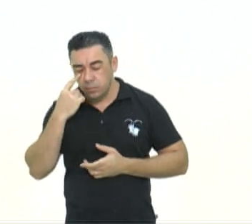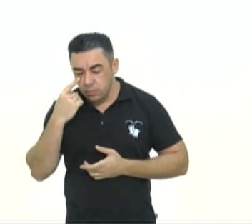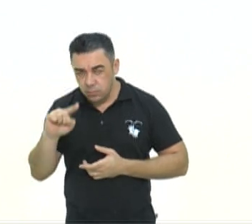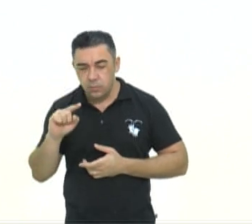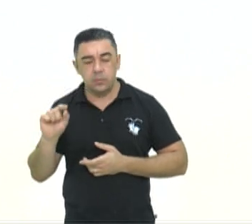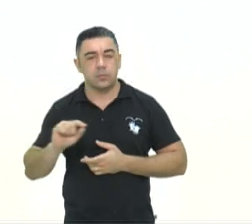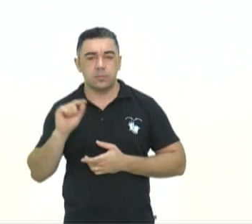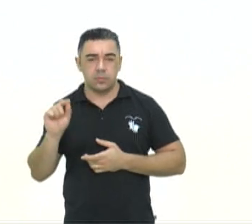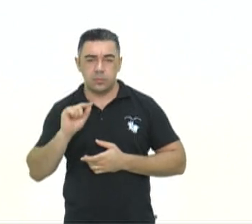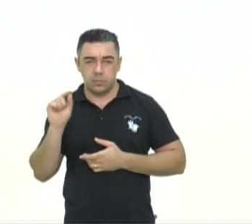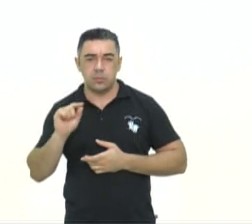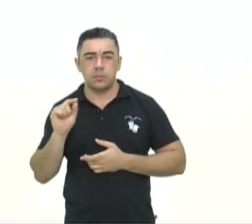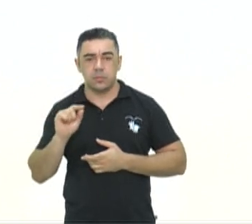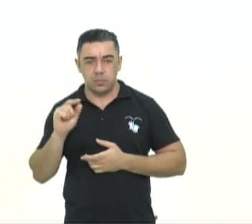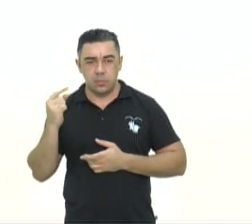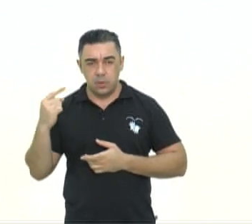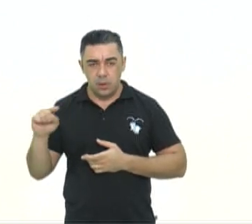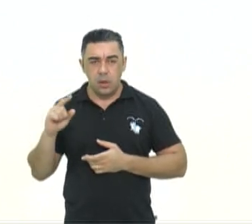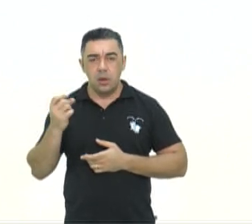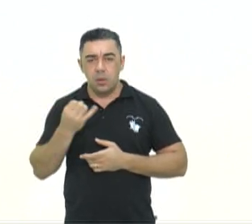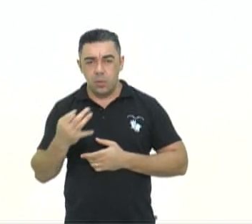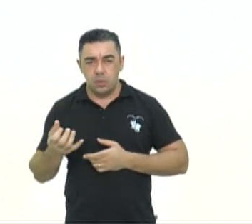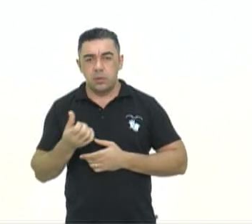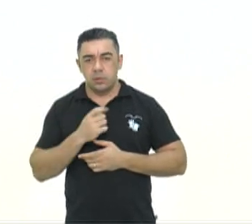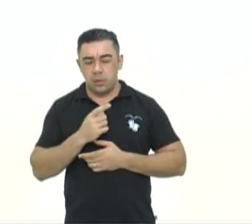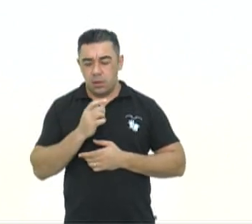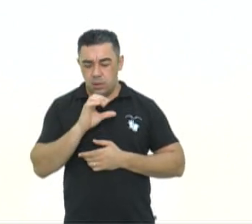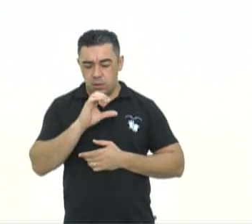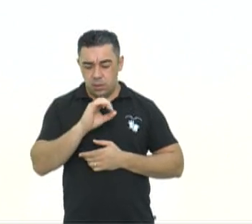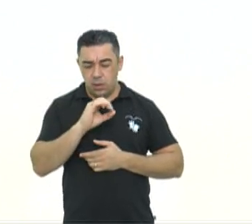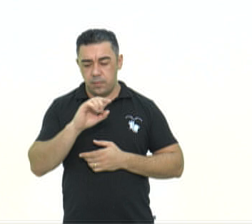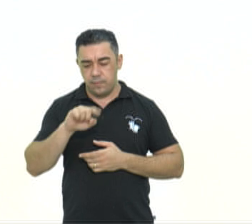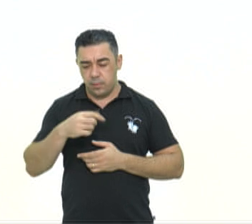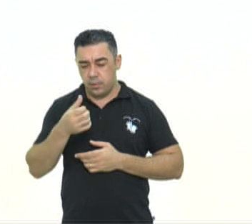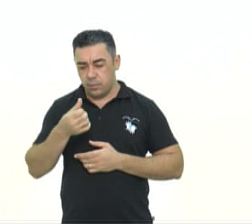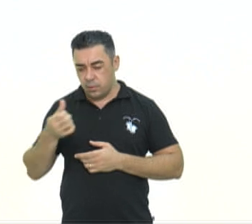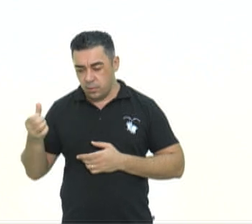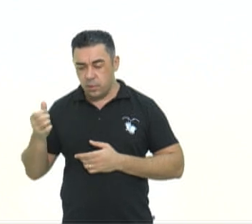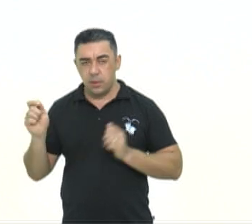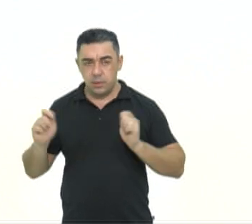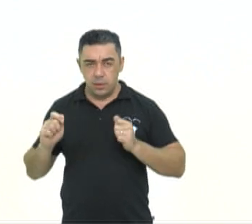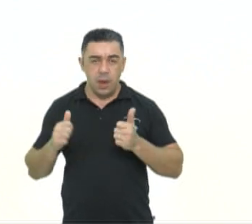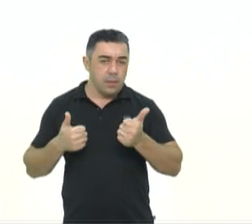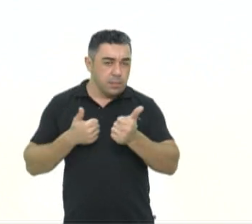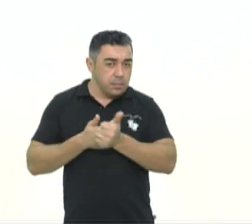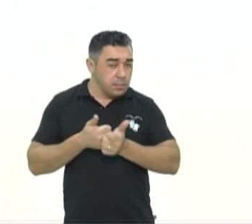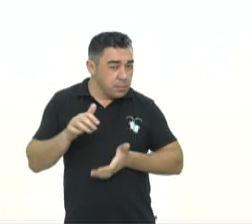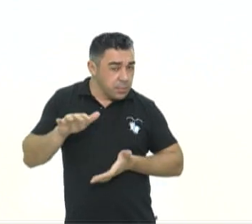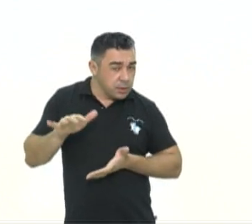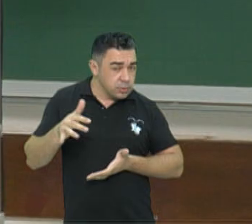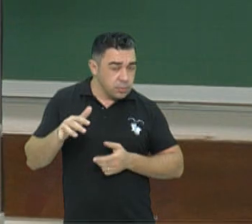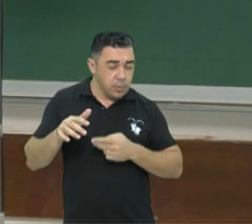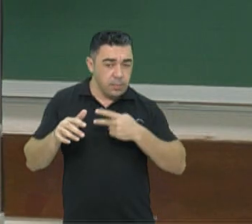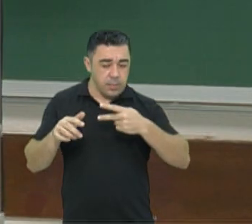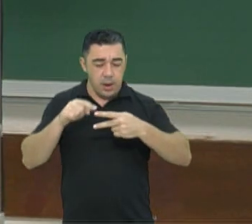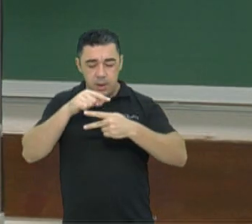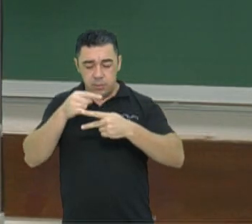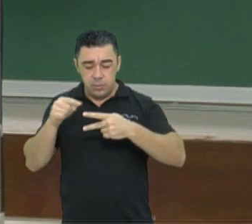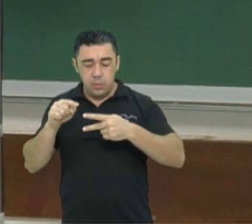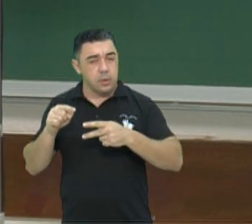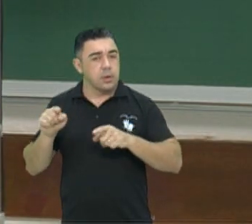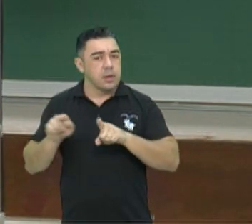verificamos que caímos numa dízima periódica, que eu posso aproximar o número, e ainda fizemos